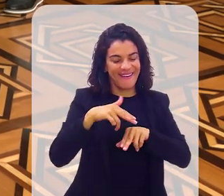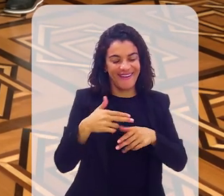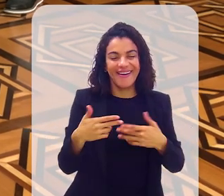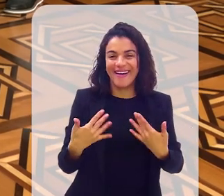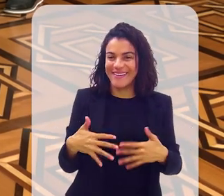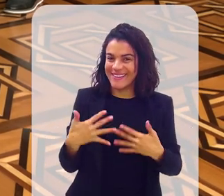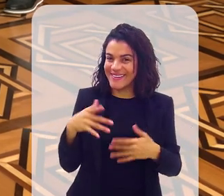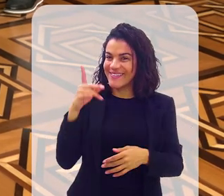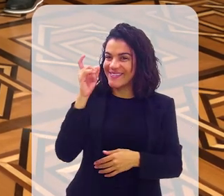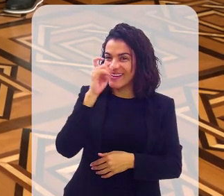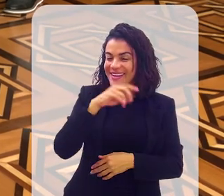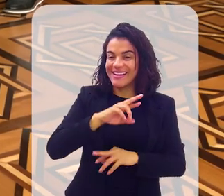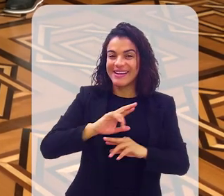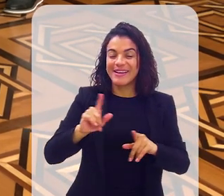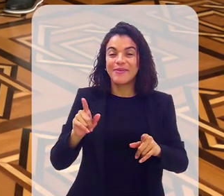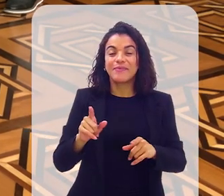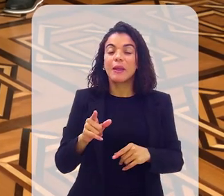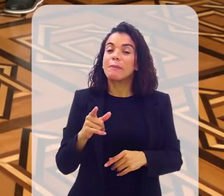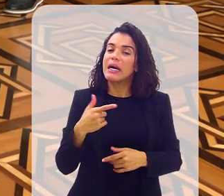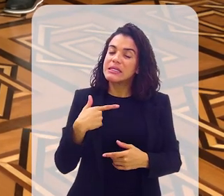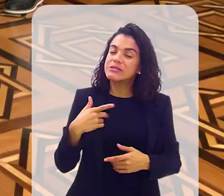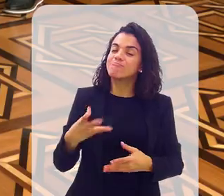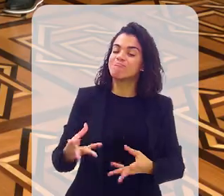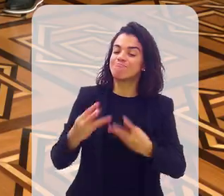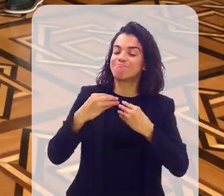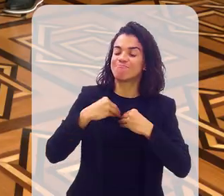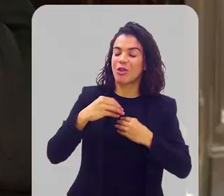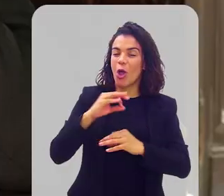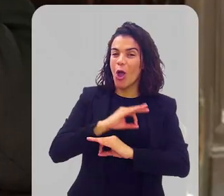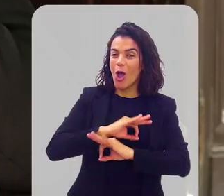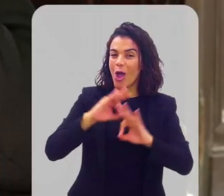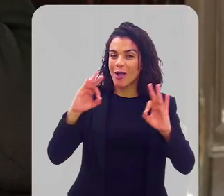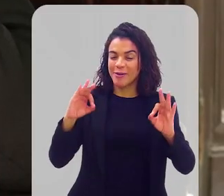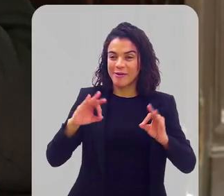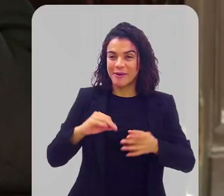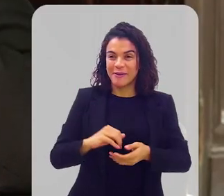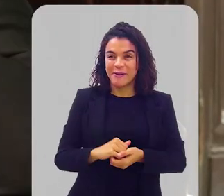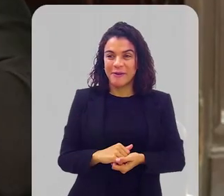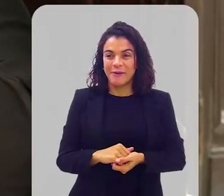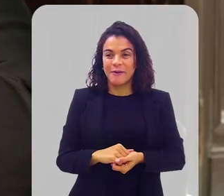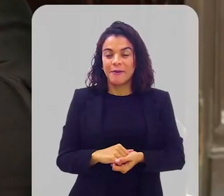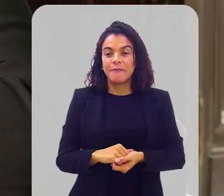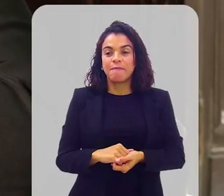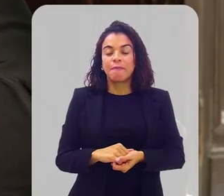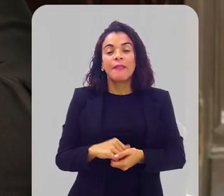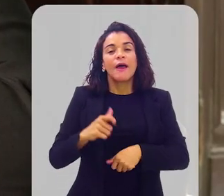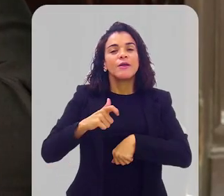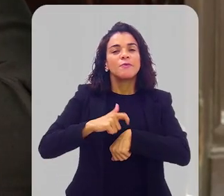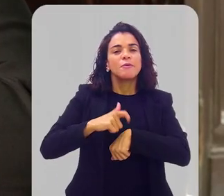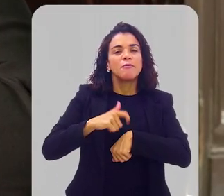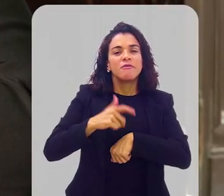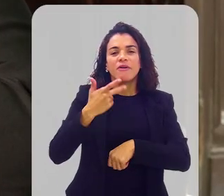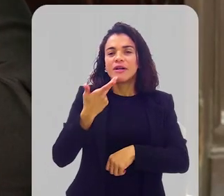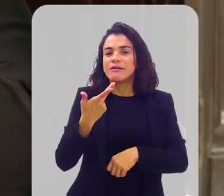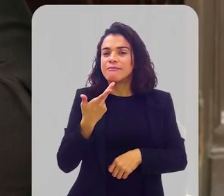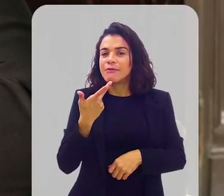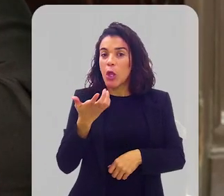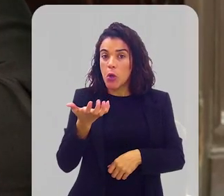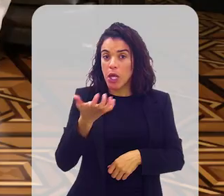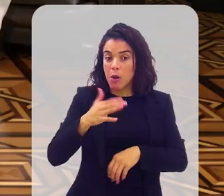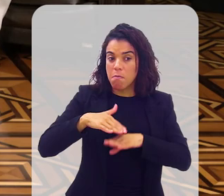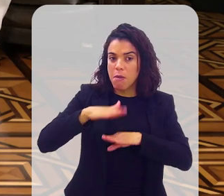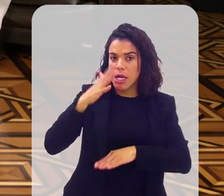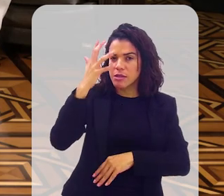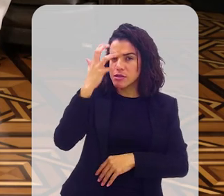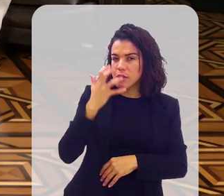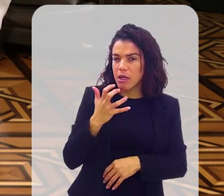é? Mas é muito bom. É muito gratificante fazer a obra de Deus. É muito bom. Coisa linda. Aí chega um momento que você fala, quero levar isso